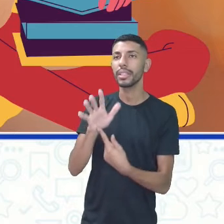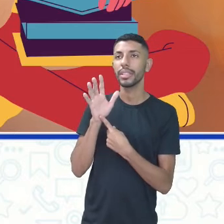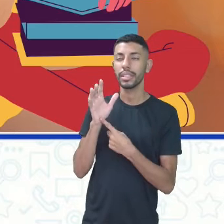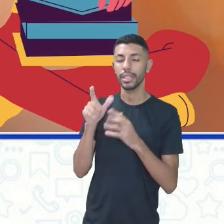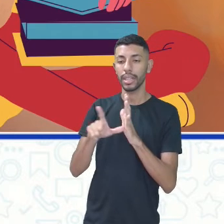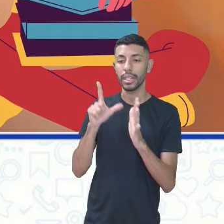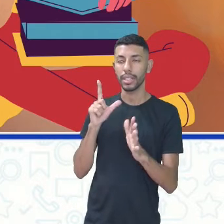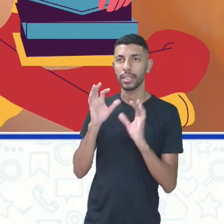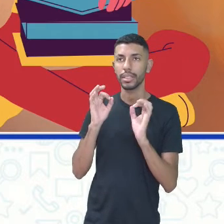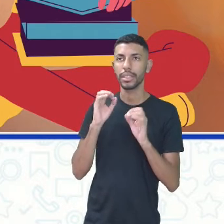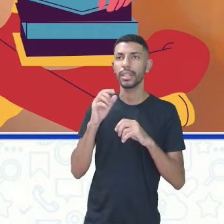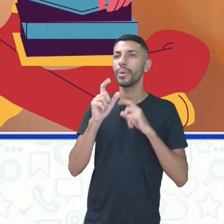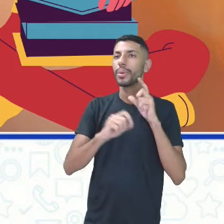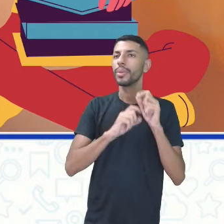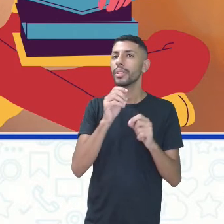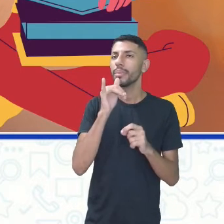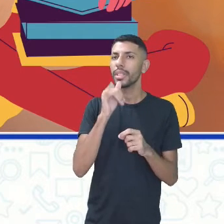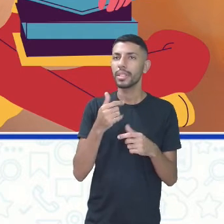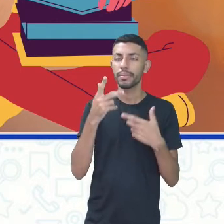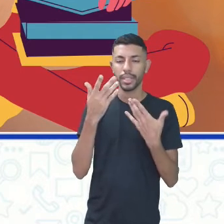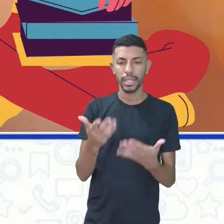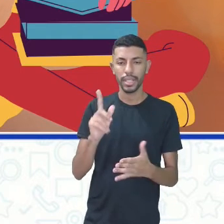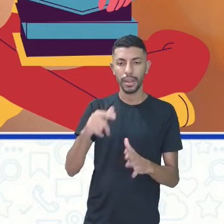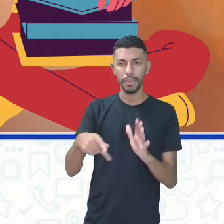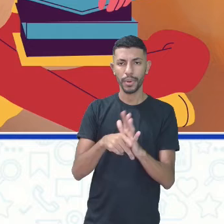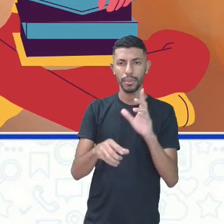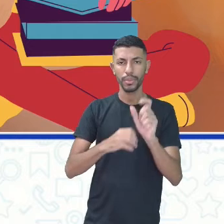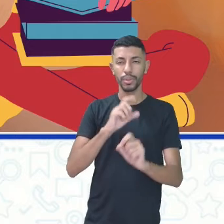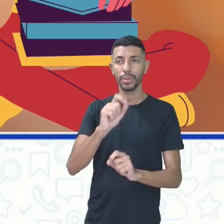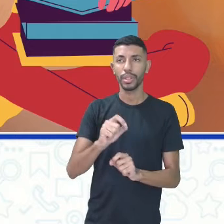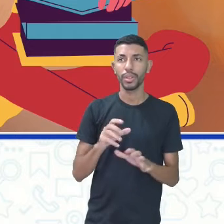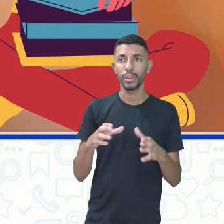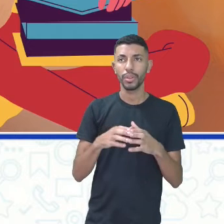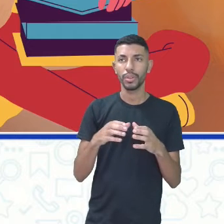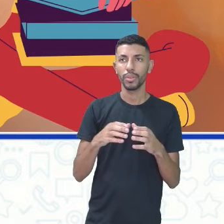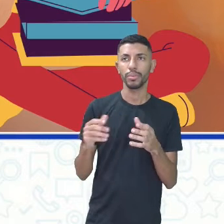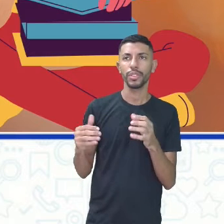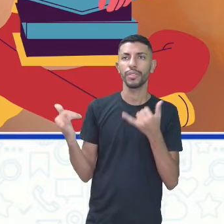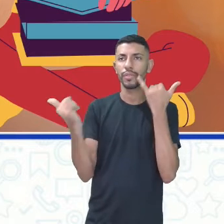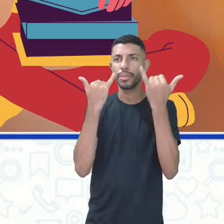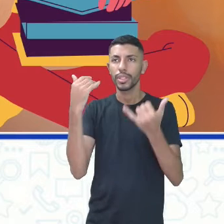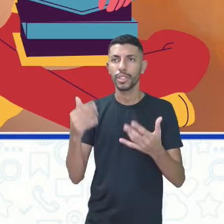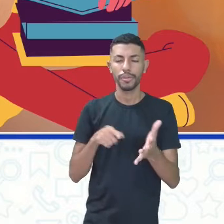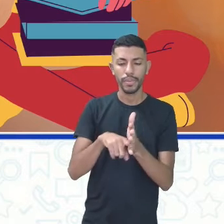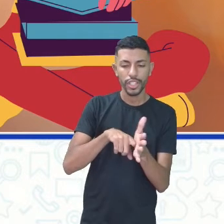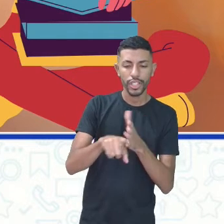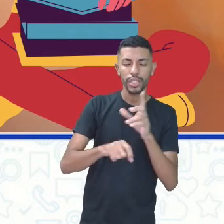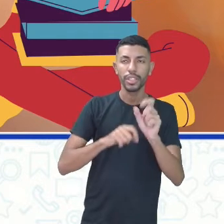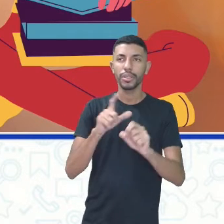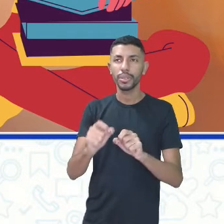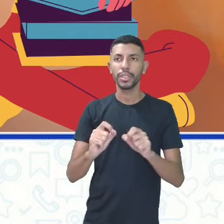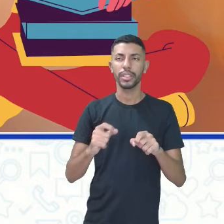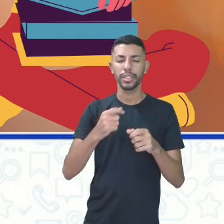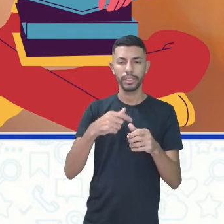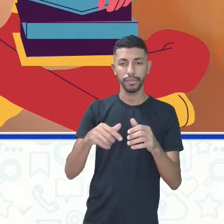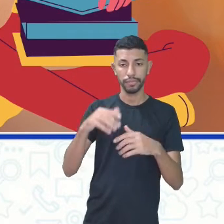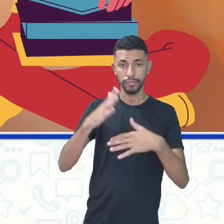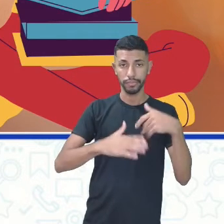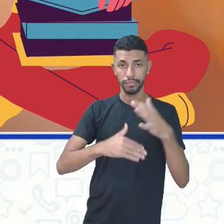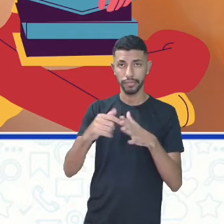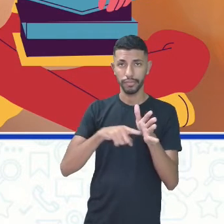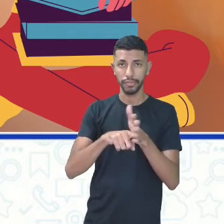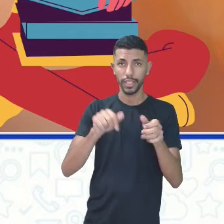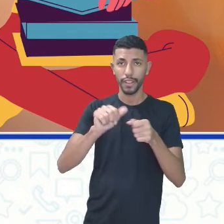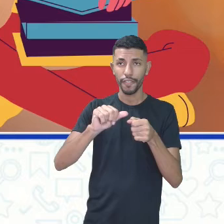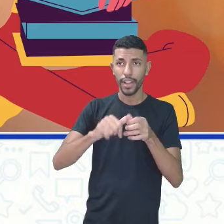sobre isso, né? Este trabalho diz respeito à curadoria de informações e pesquisas que o pesquisador faz antecipadamente,